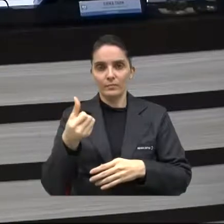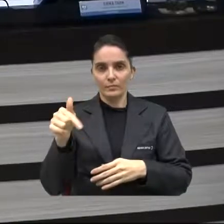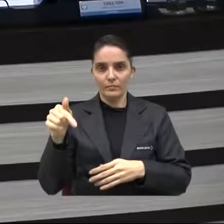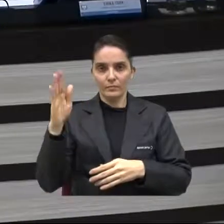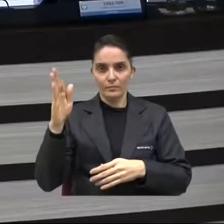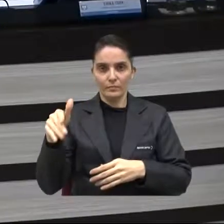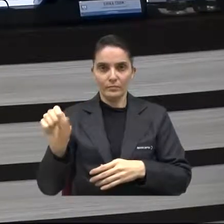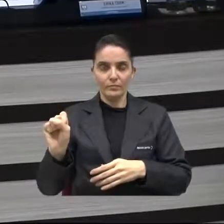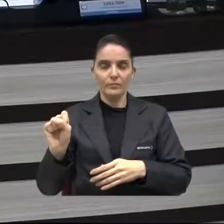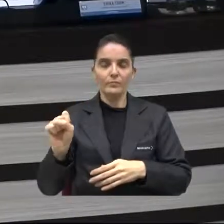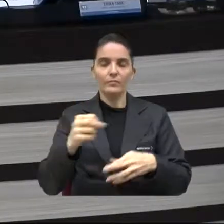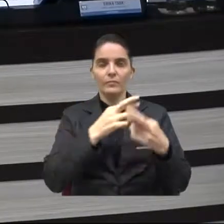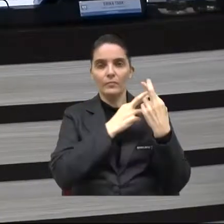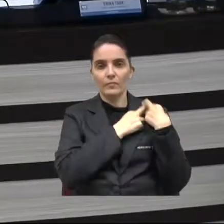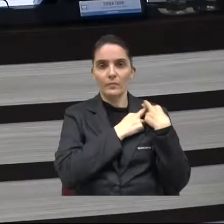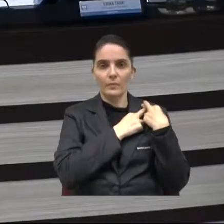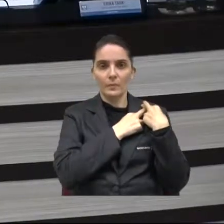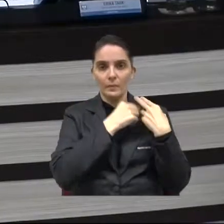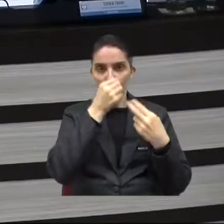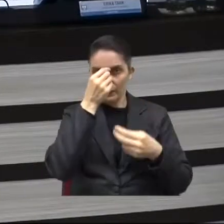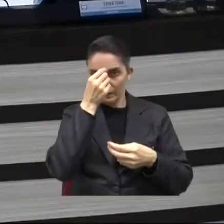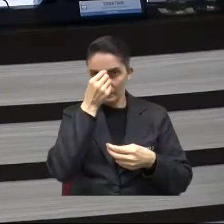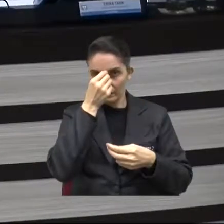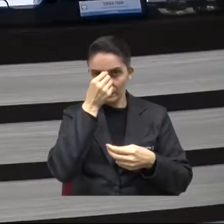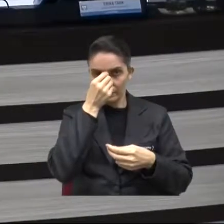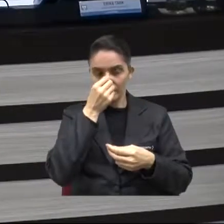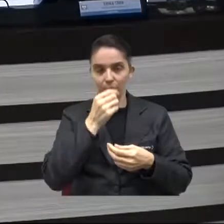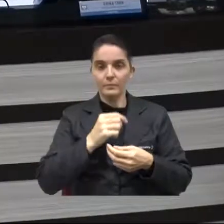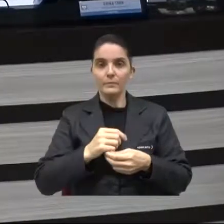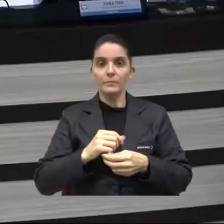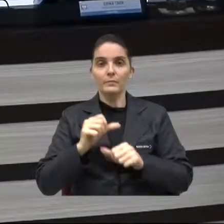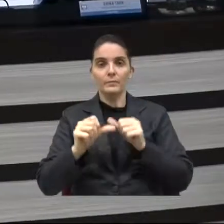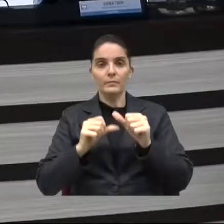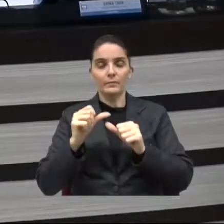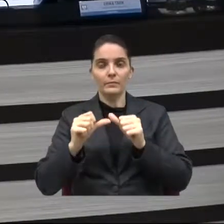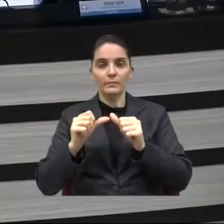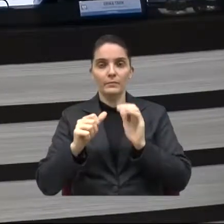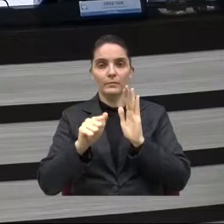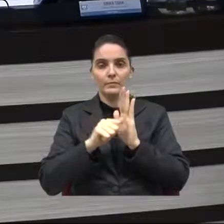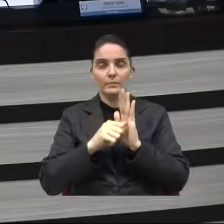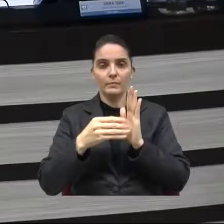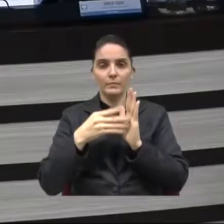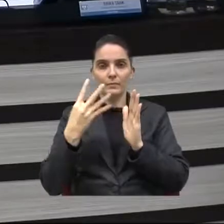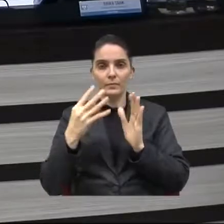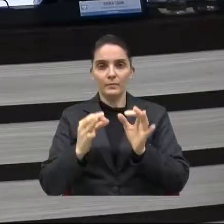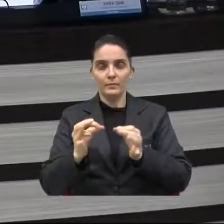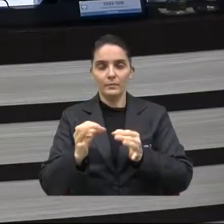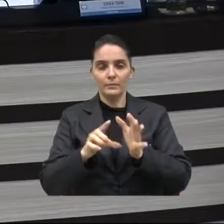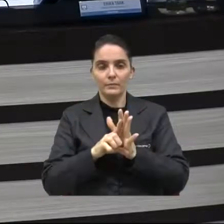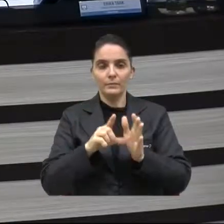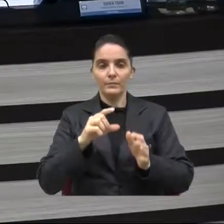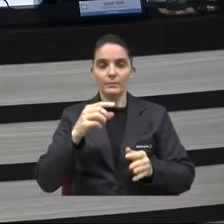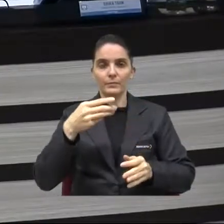3.267/2018, de autoria do novo vereador Jorge Freitas, que modifica o artigo 4º do projeto de lei